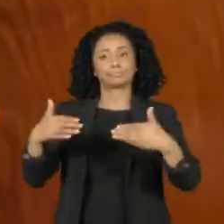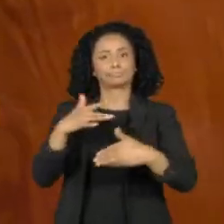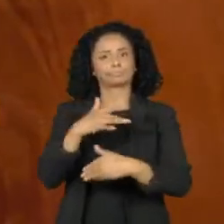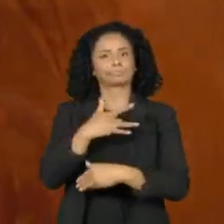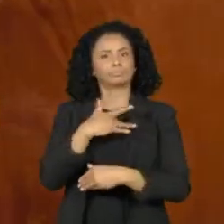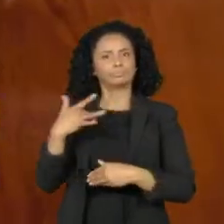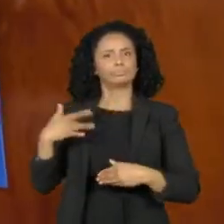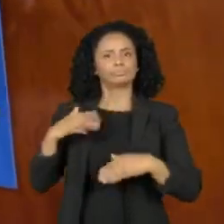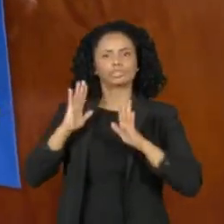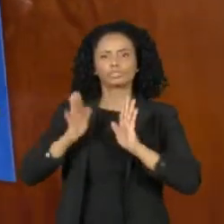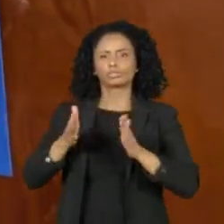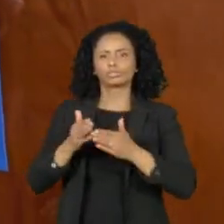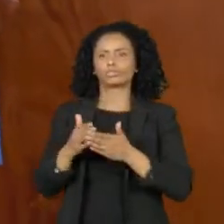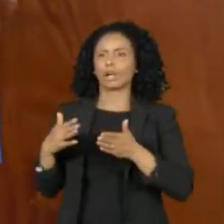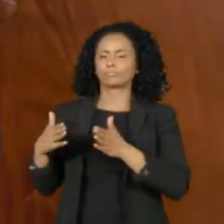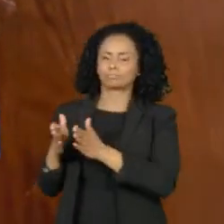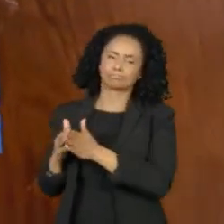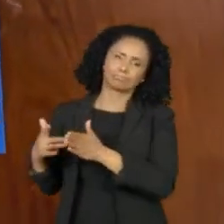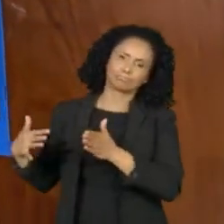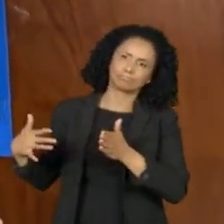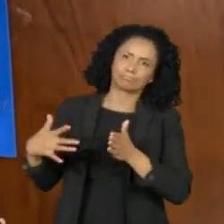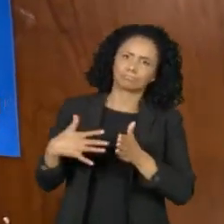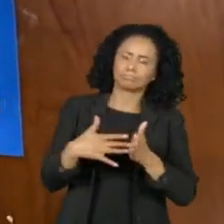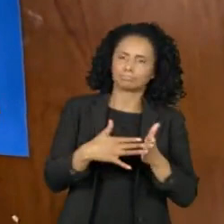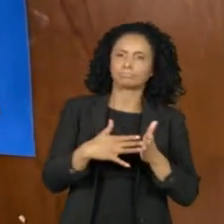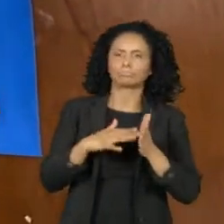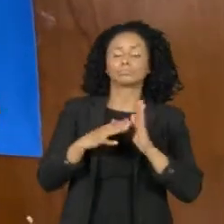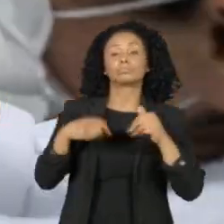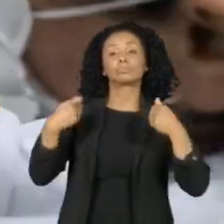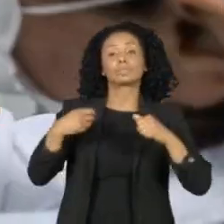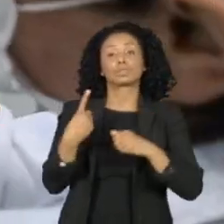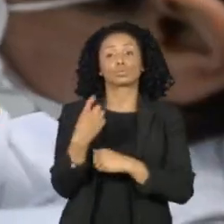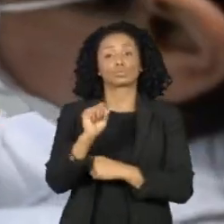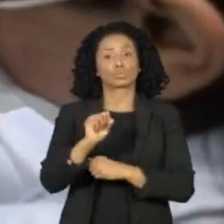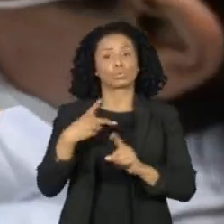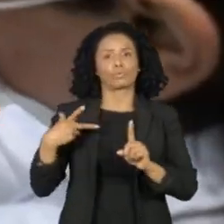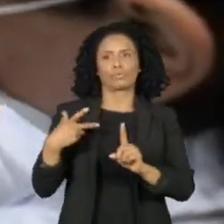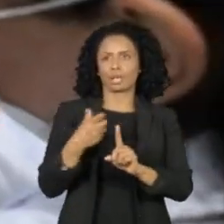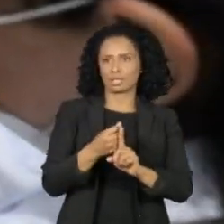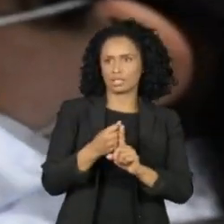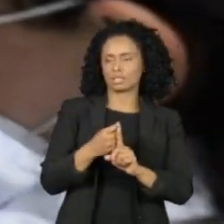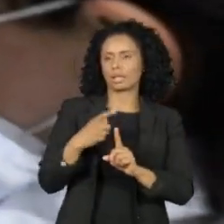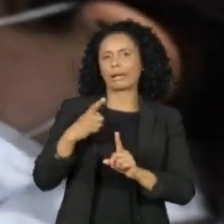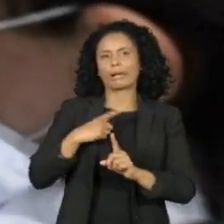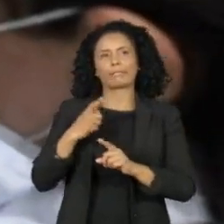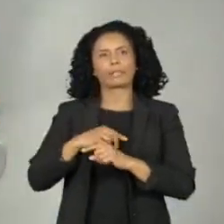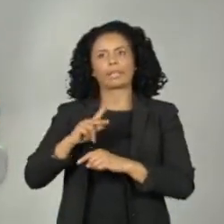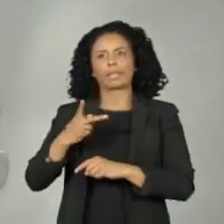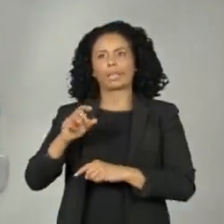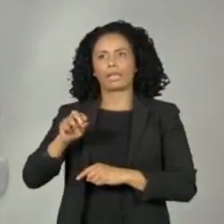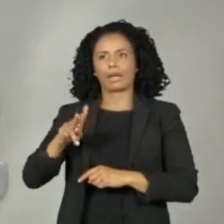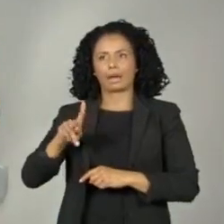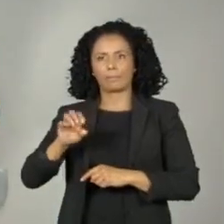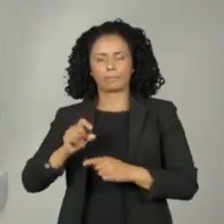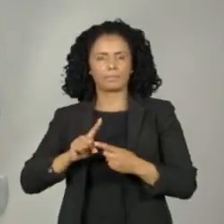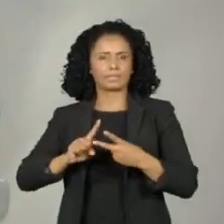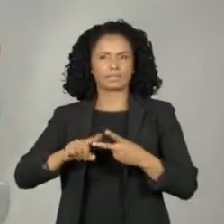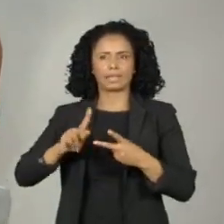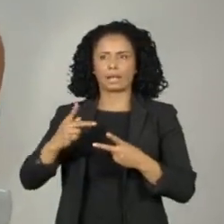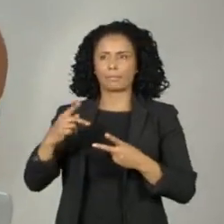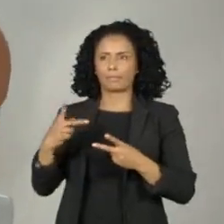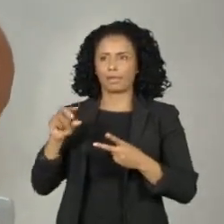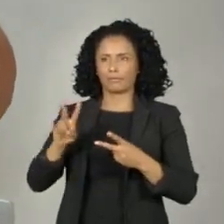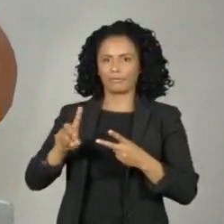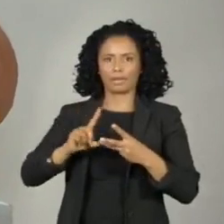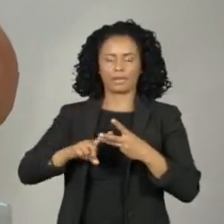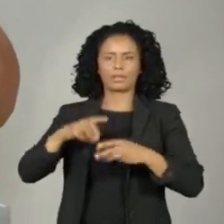de multivacinação. São 18 vacinas contra doenças como herpes, HPV, rubéola, sarampo. Também